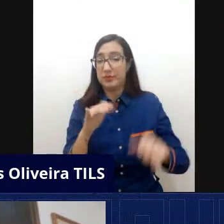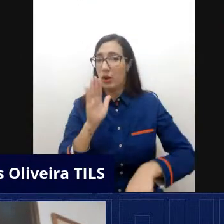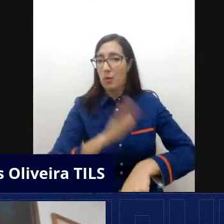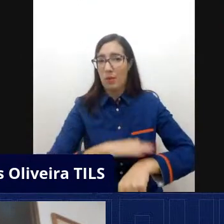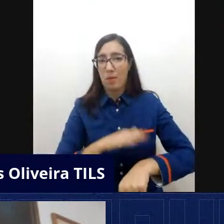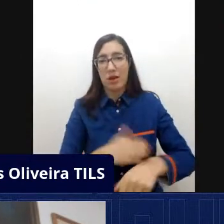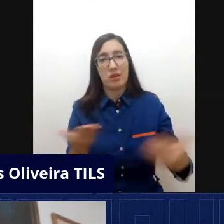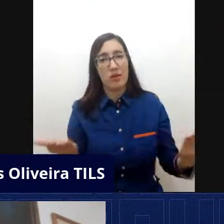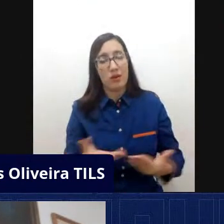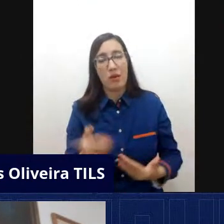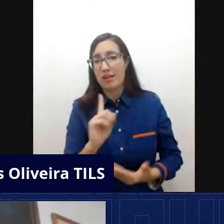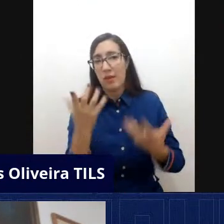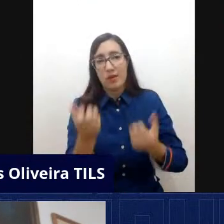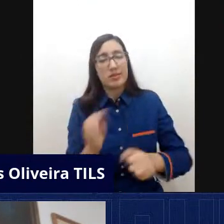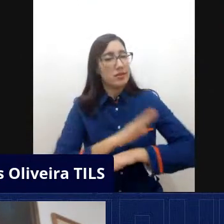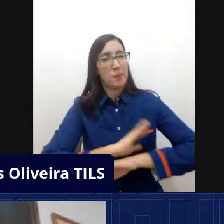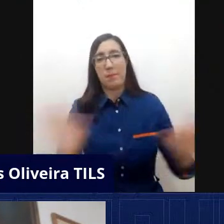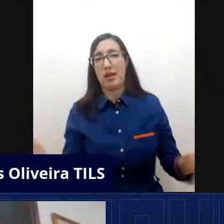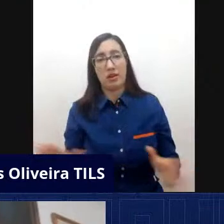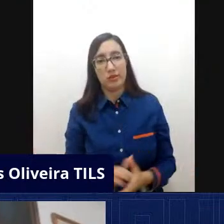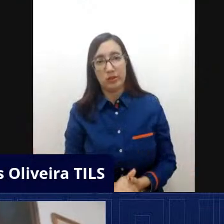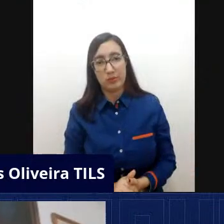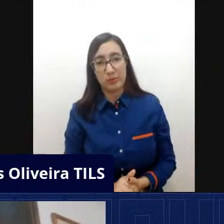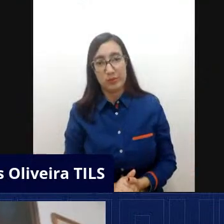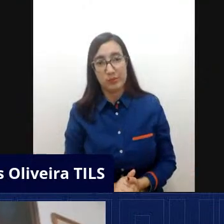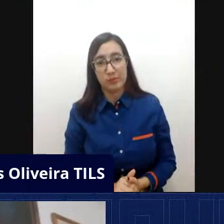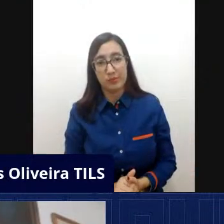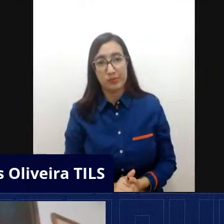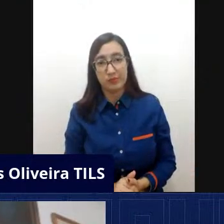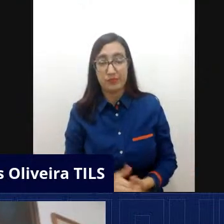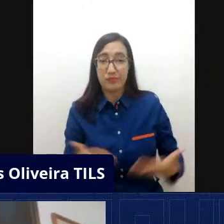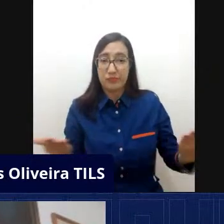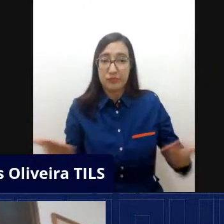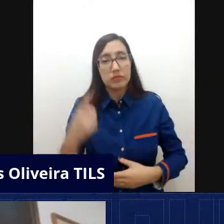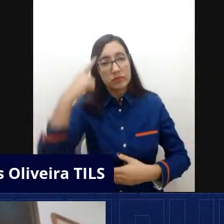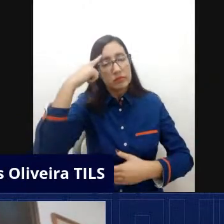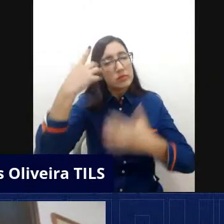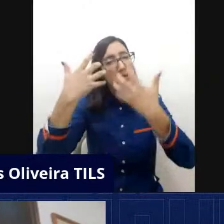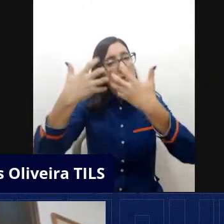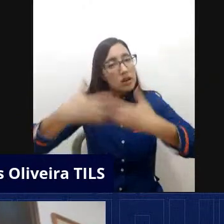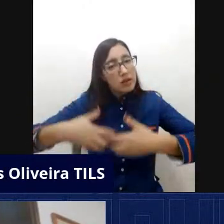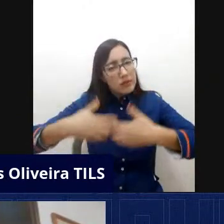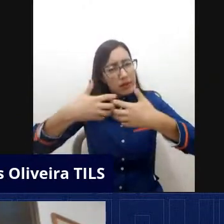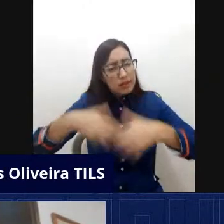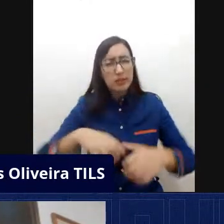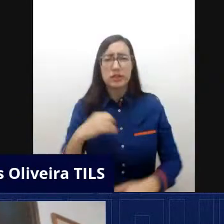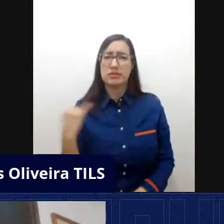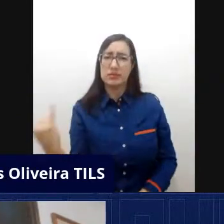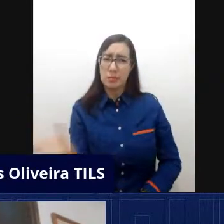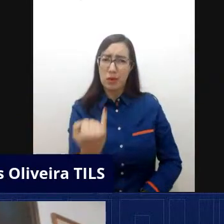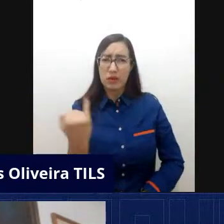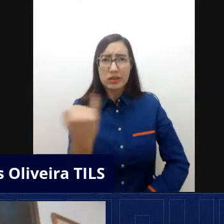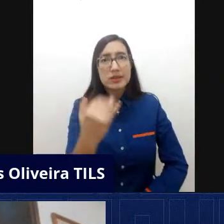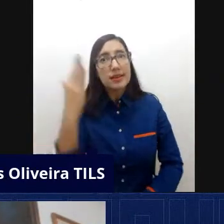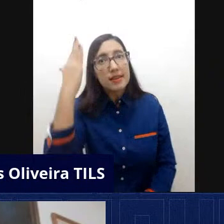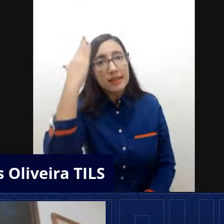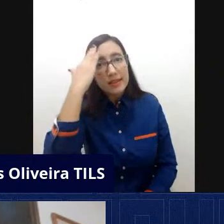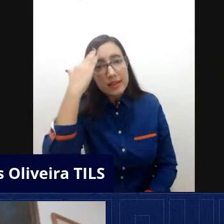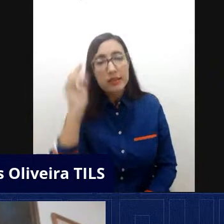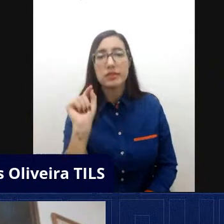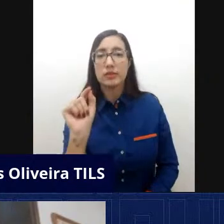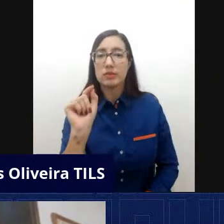que a campanha, ela traz para a gente reflexões importantes para a gente entender que nessa sociedade,